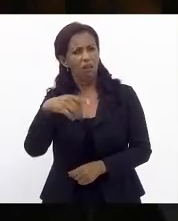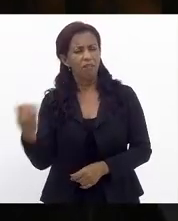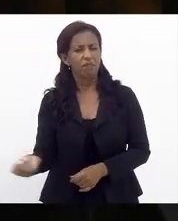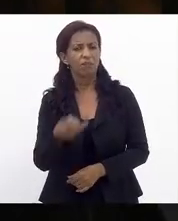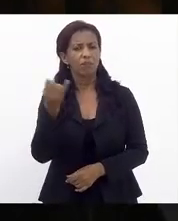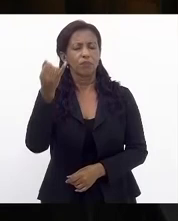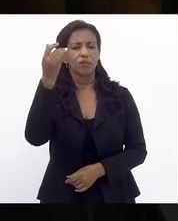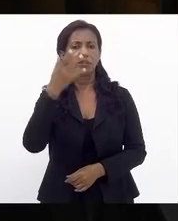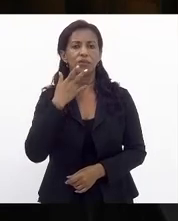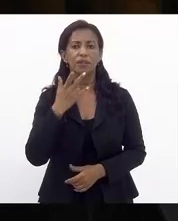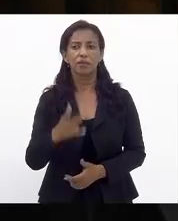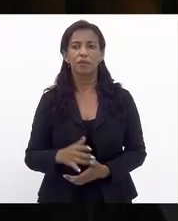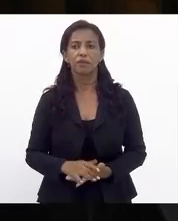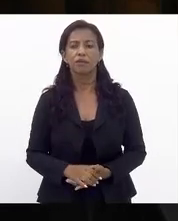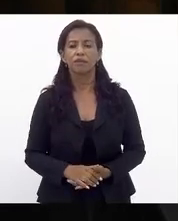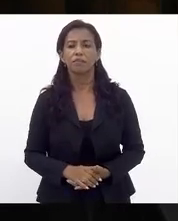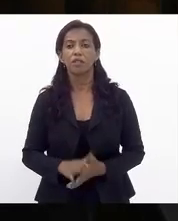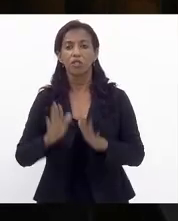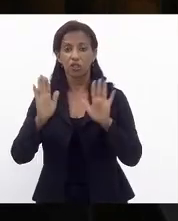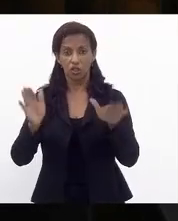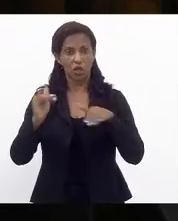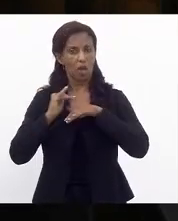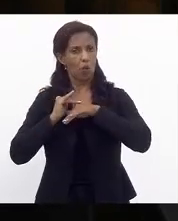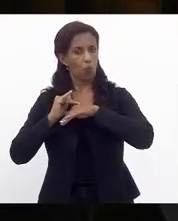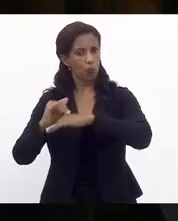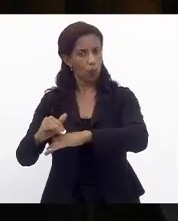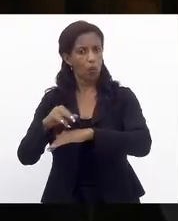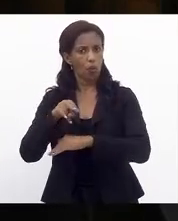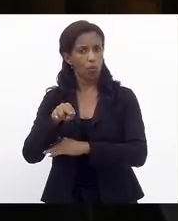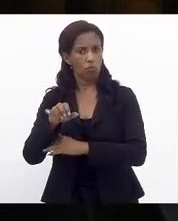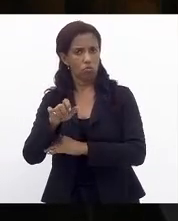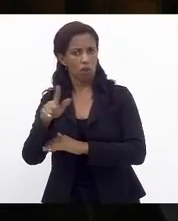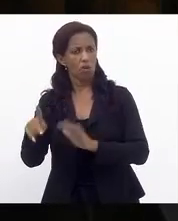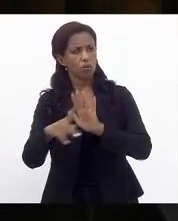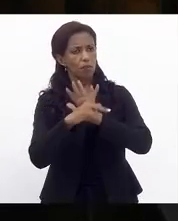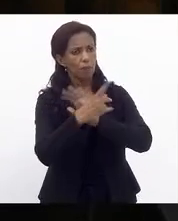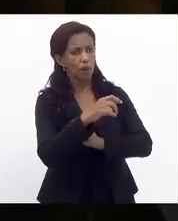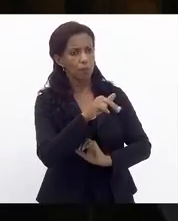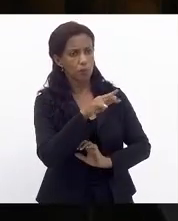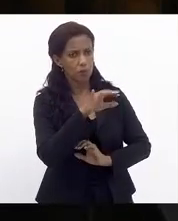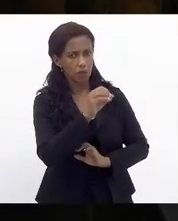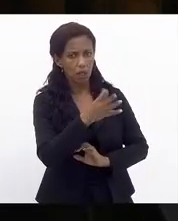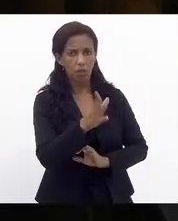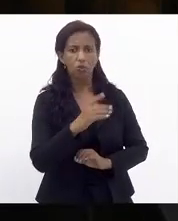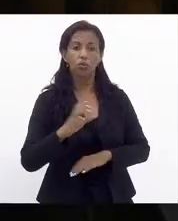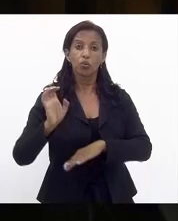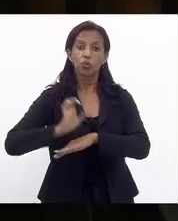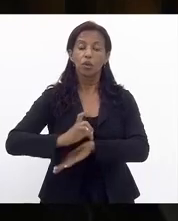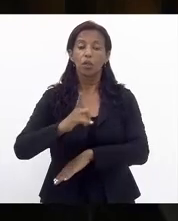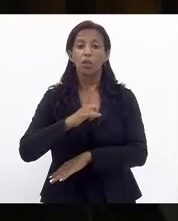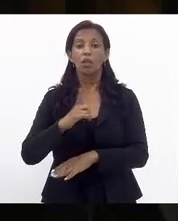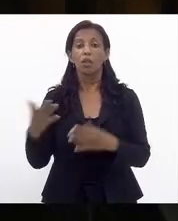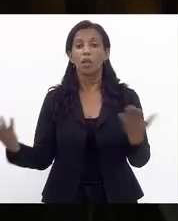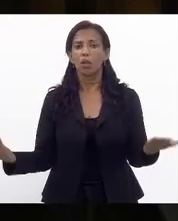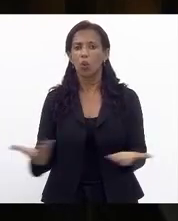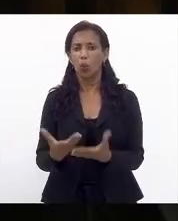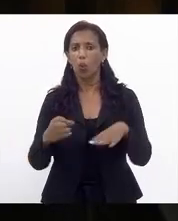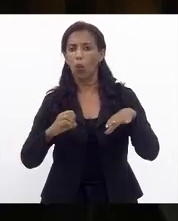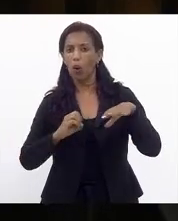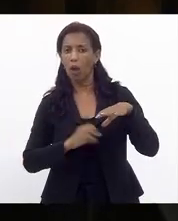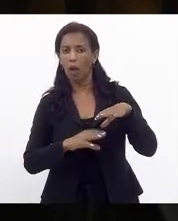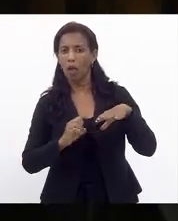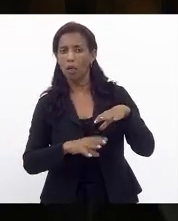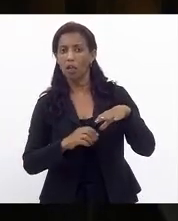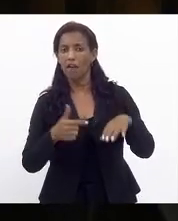que se diga Eu já conversei isso com o Nelson já conversei com o próprio Sérgio que o Estado tem hoje encaixa